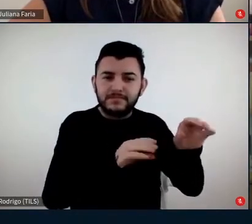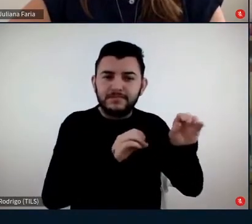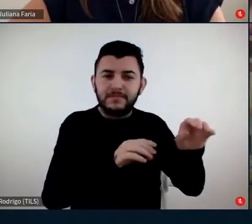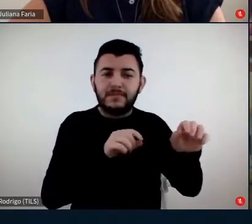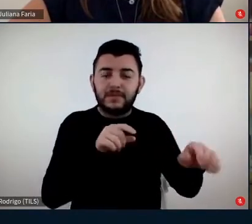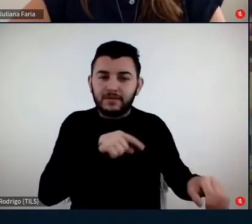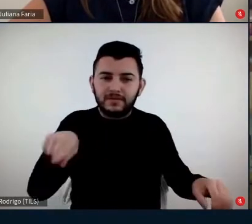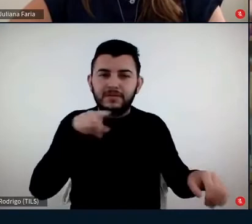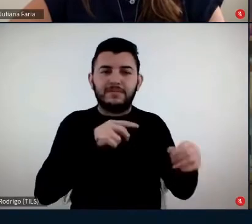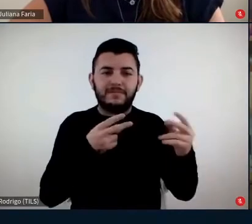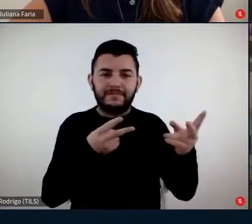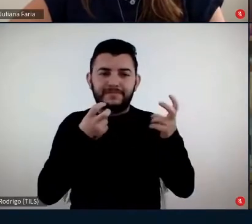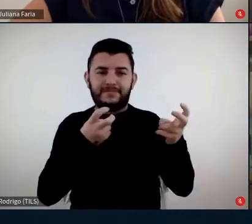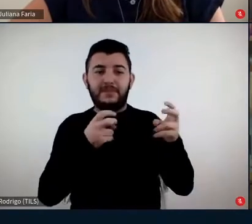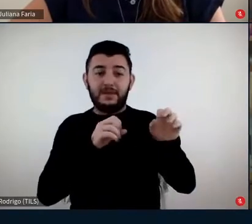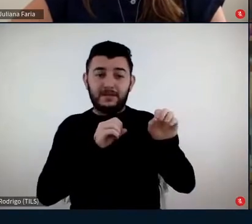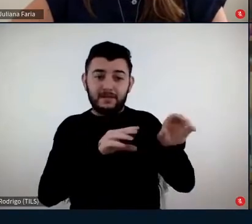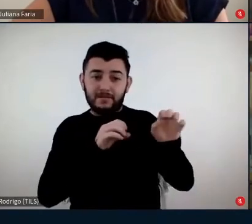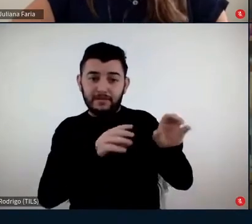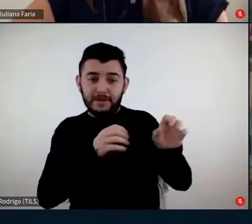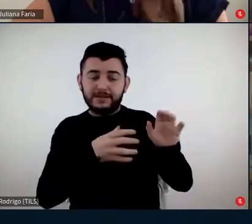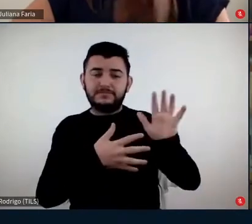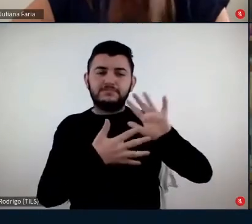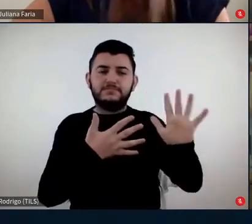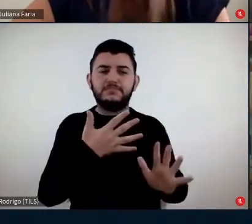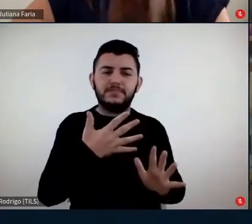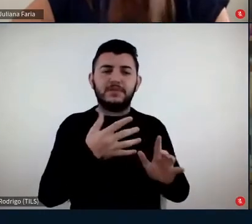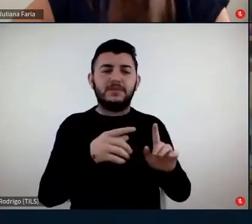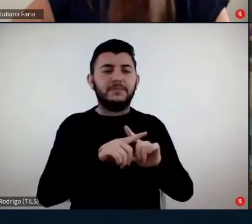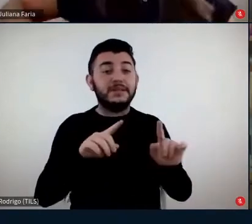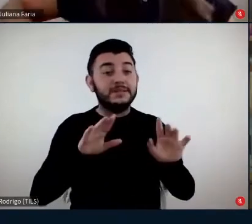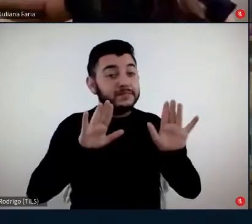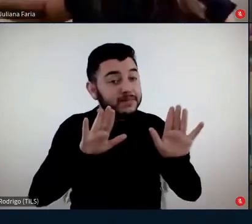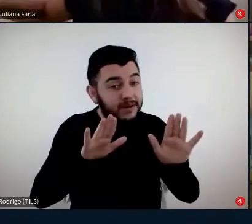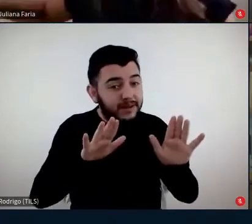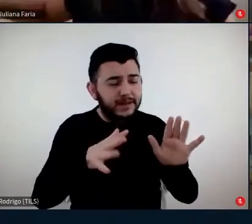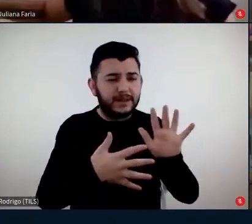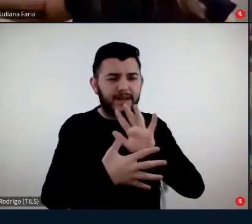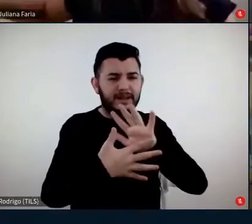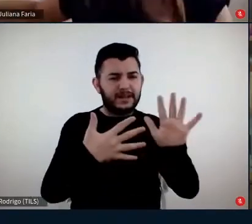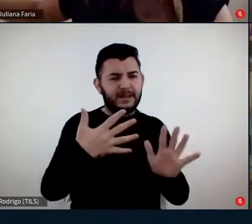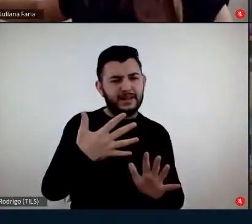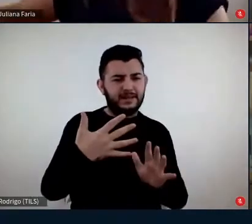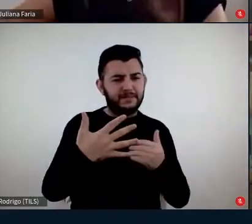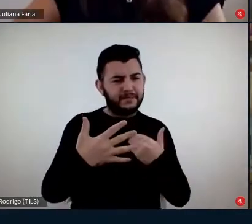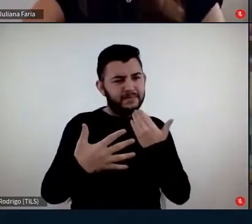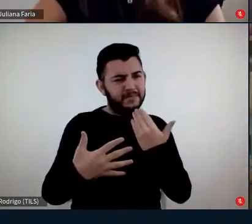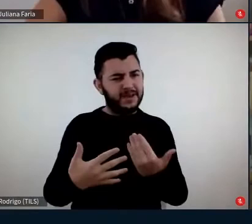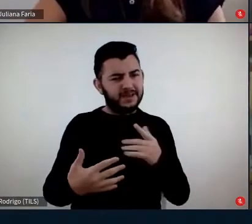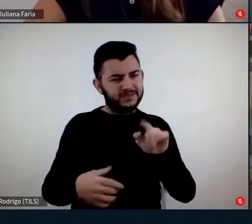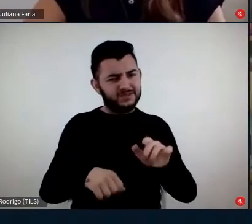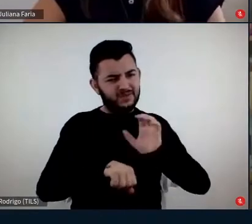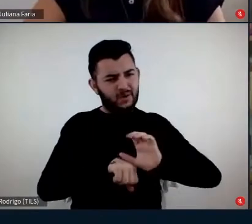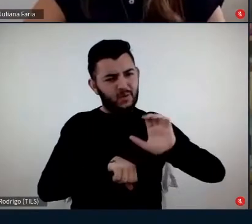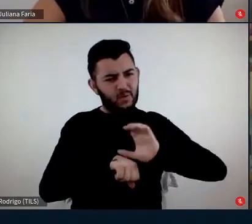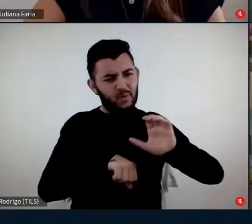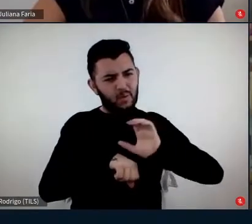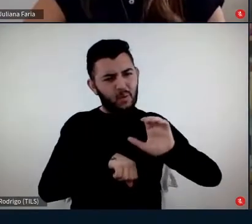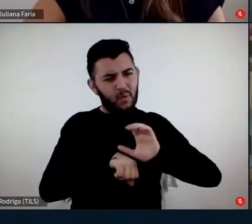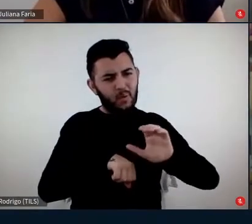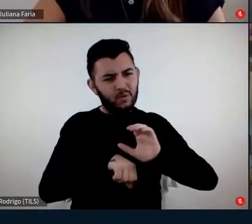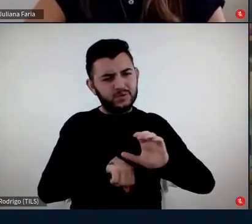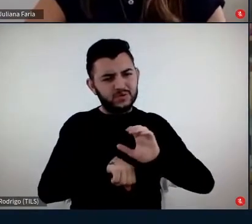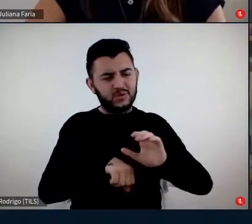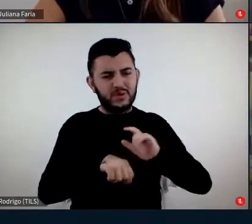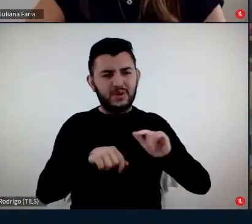sinais. E quando se solicita língua de sinais, é o curso de 180 horas de língua de sinais. Não tem nenhuma parte